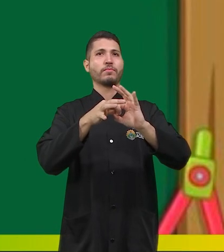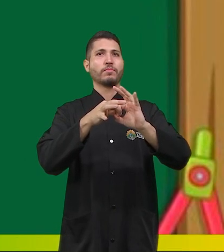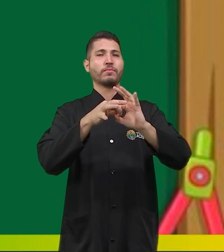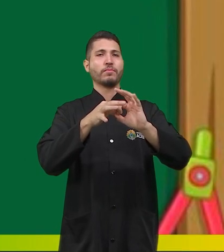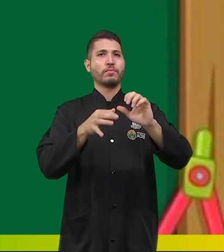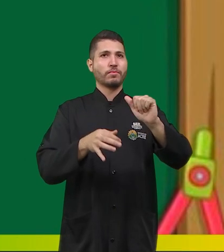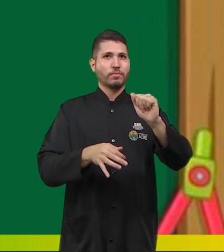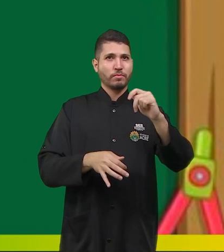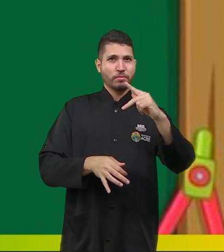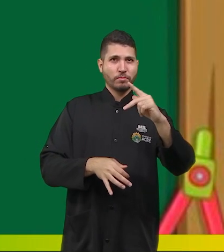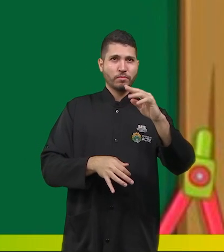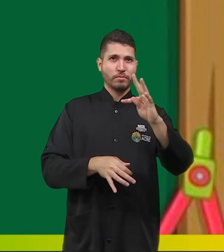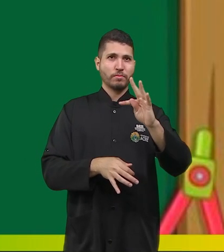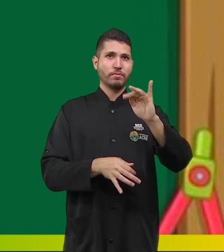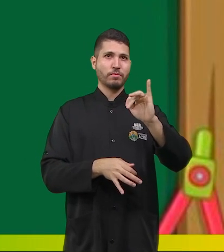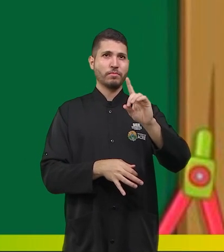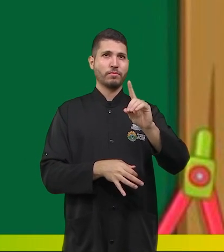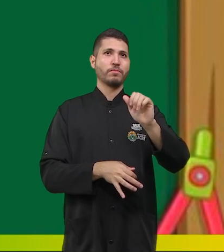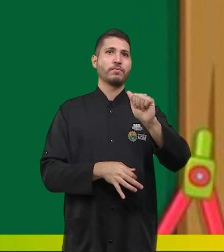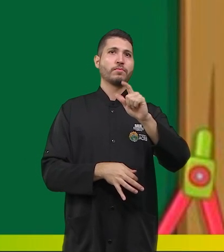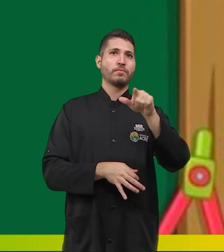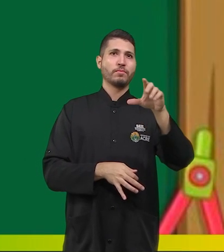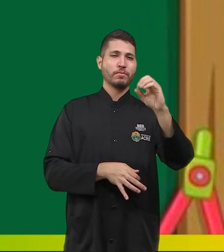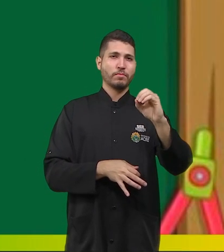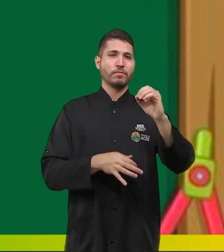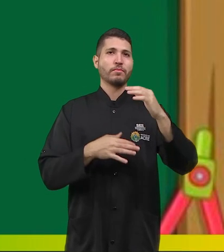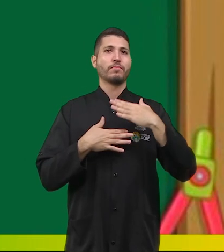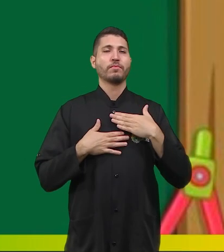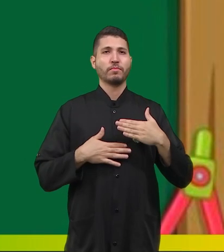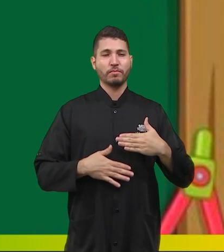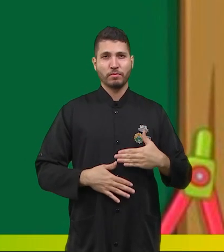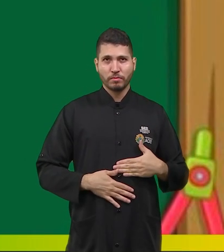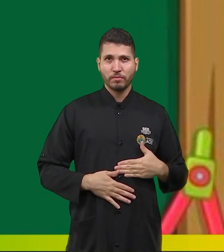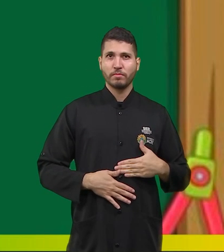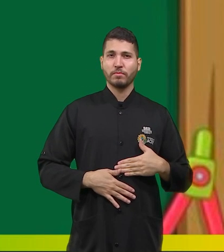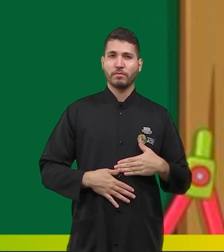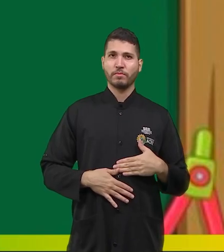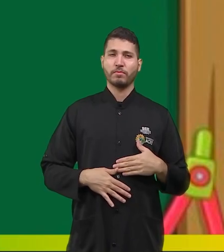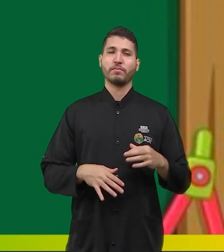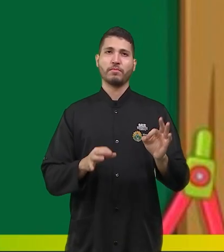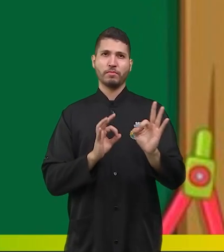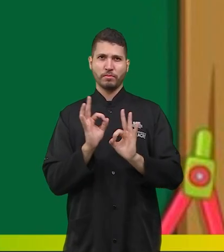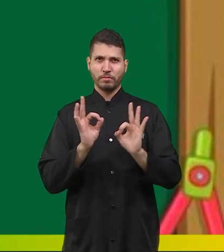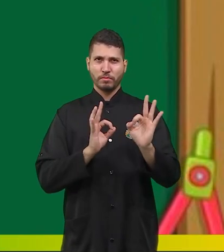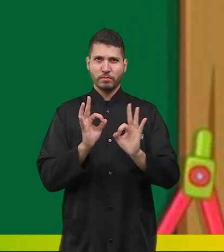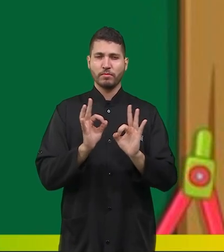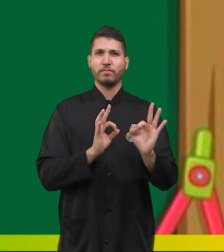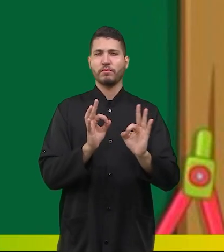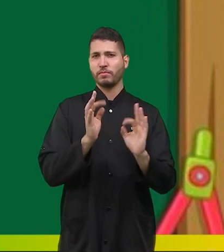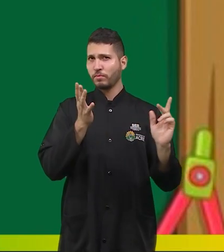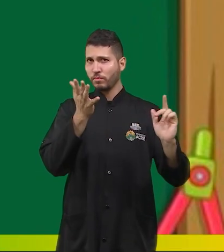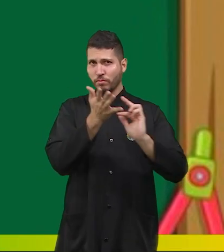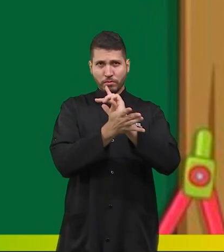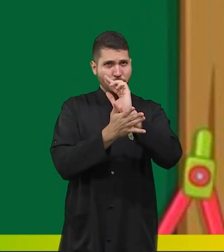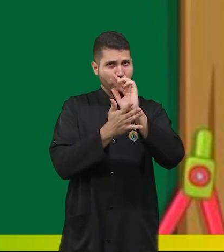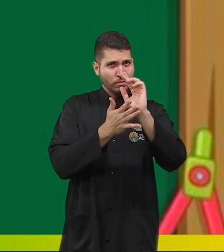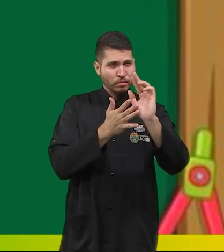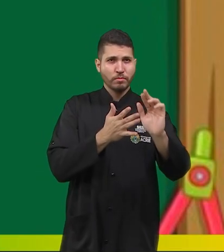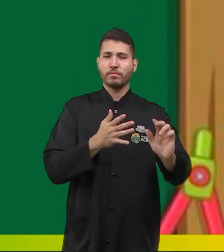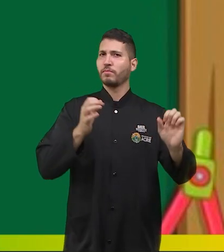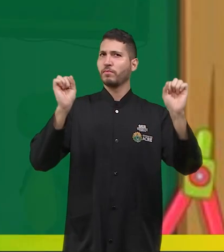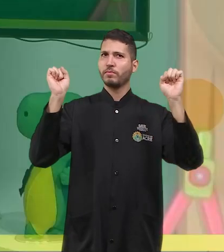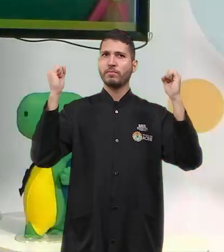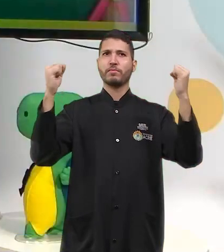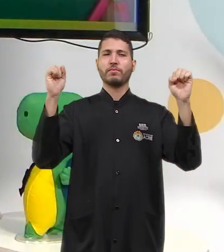física, que expressa o nível de preparo do organismo para realizar diferentes esforços.